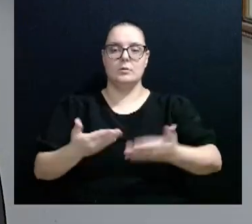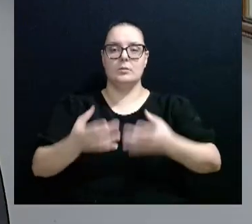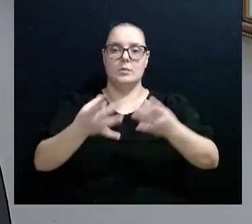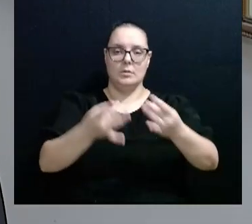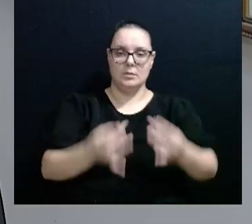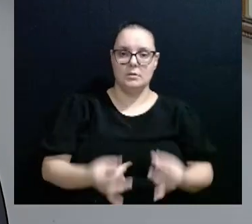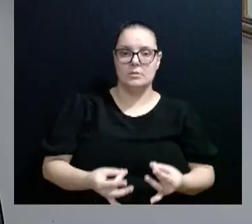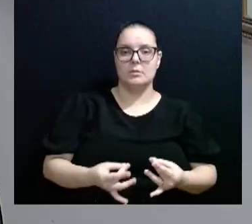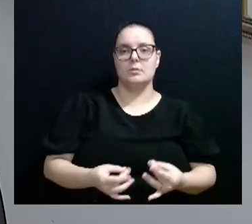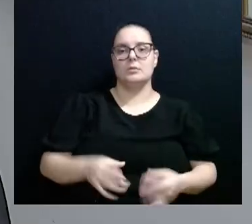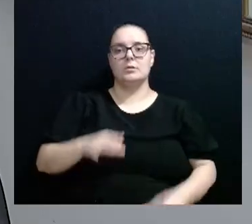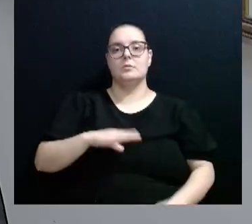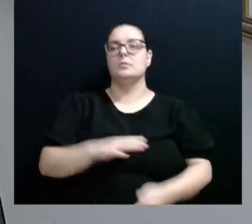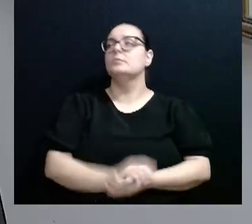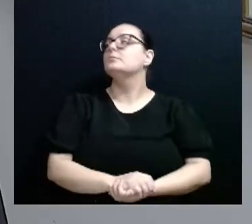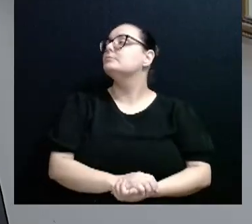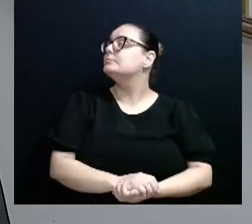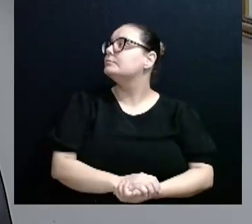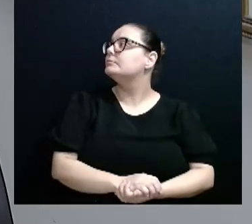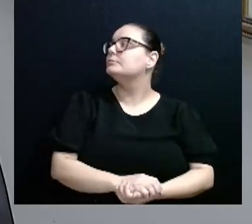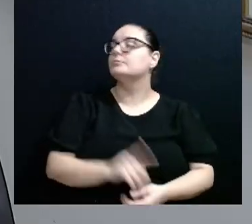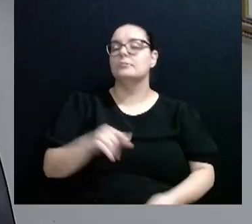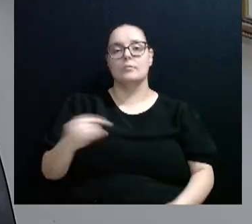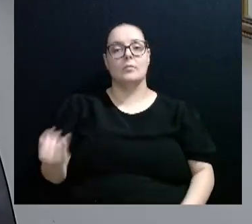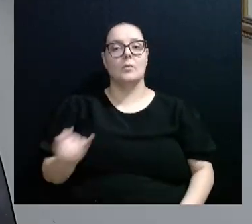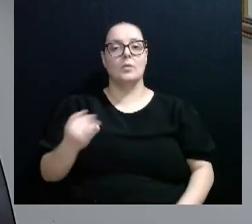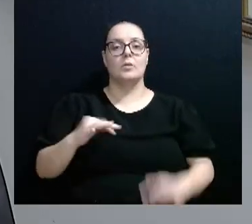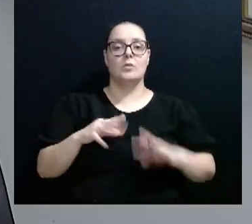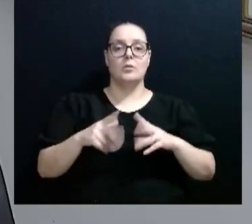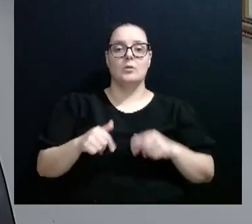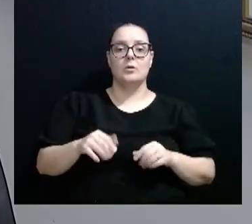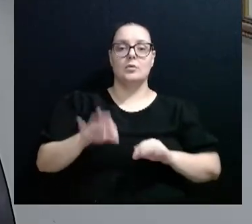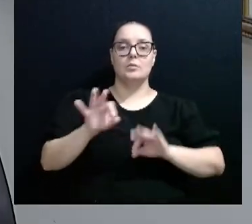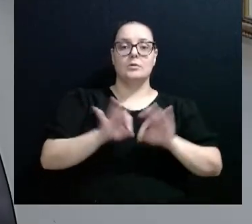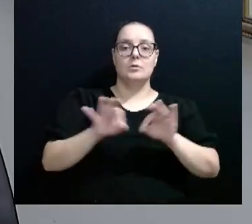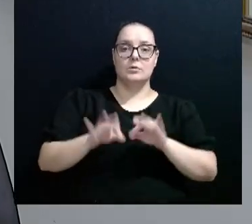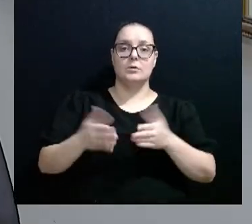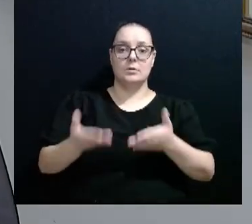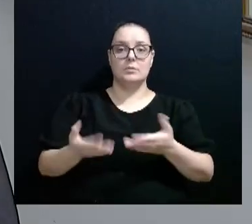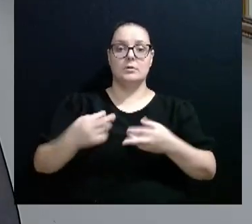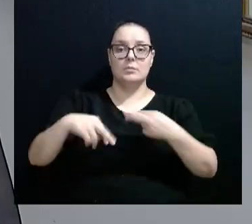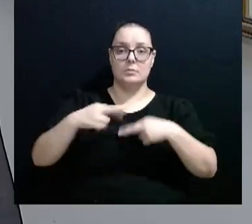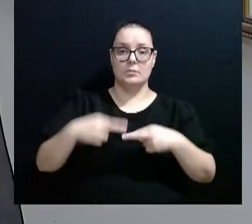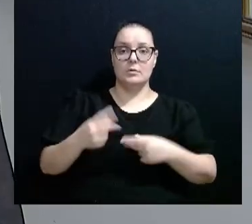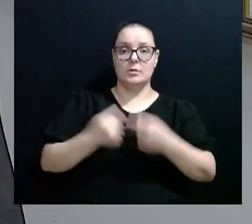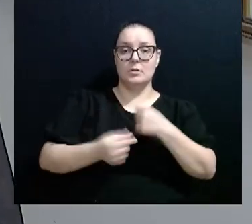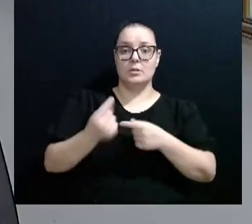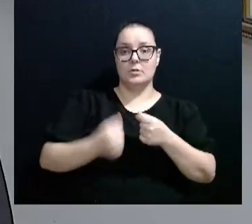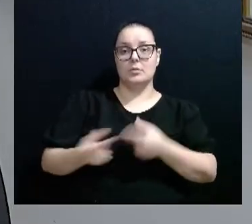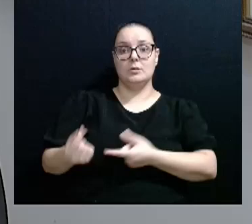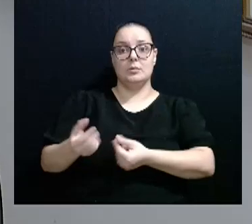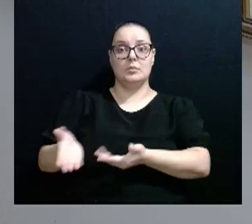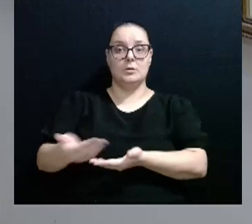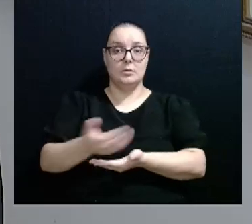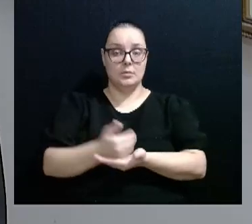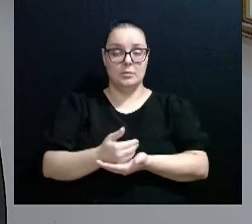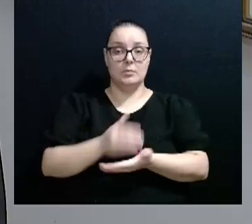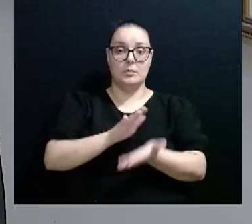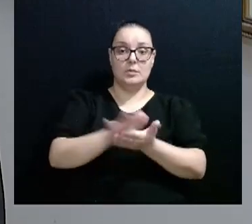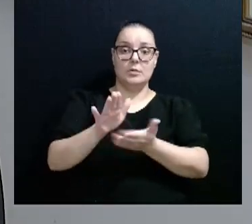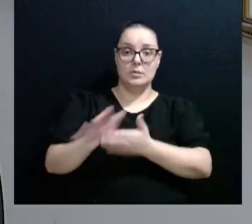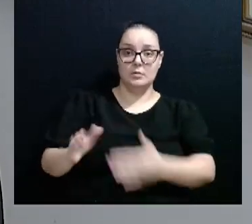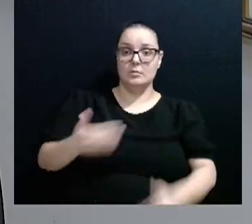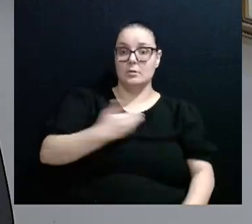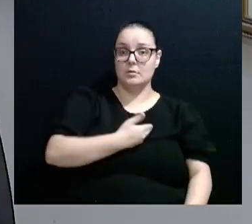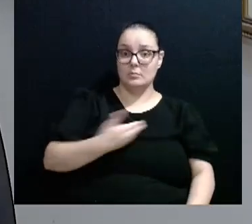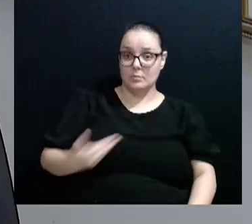é importantíssima para essa casa, que todos os projetos que ele traz aqui relacionados a orçamento, arrecadação, despesas públicas, passam por essas